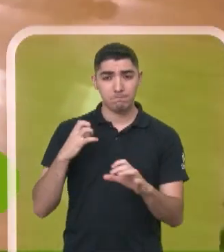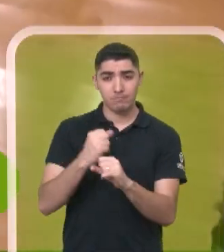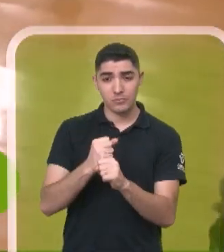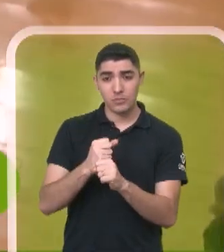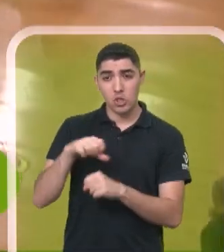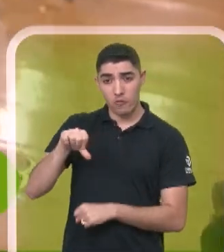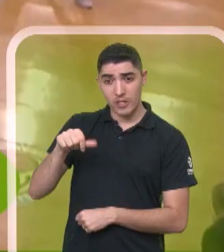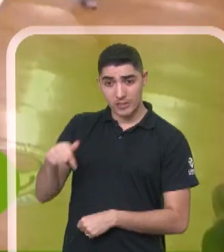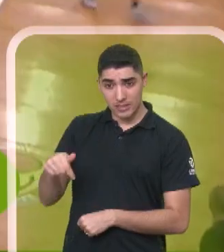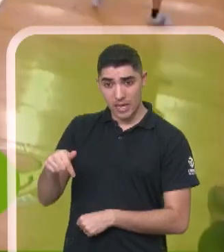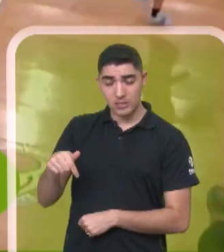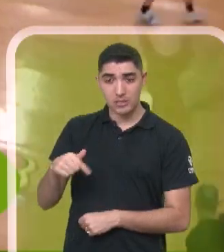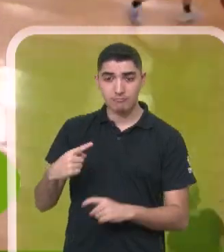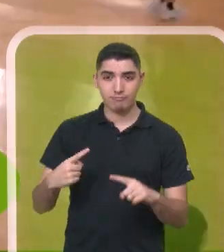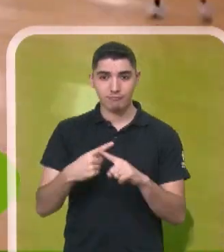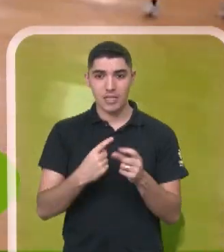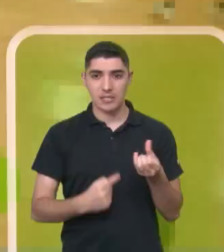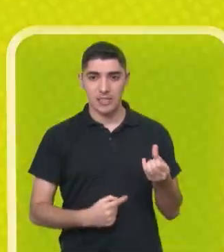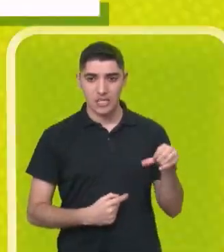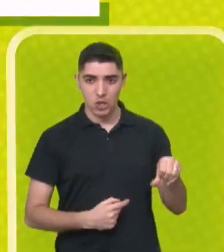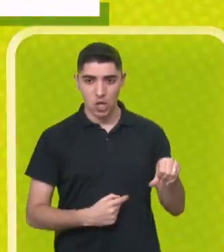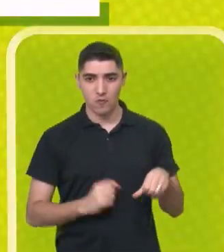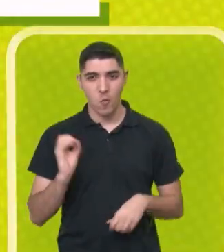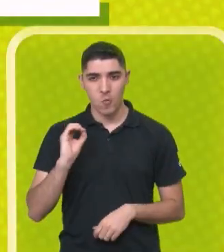José, 69 Osasco.